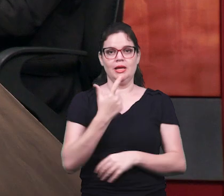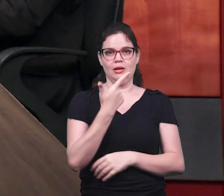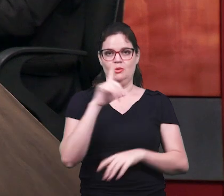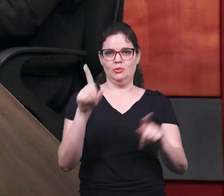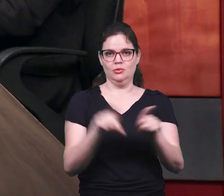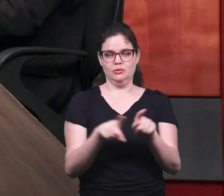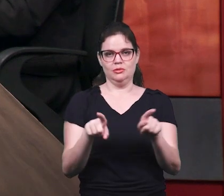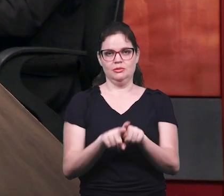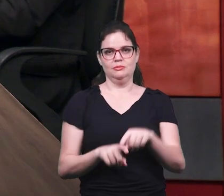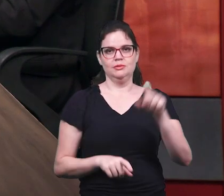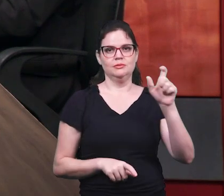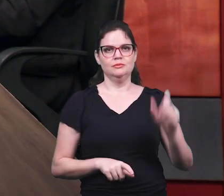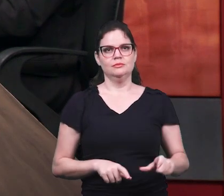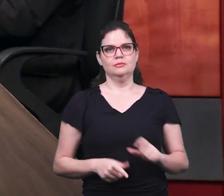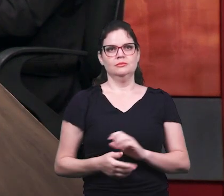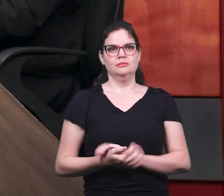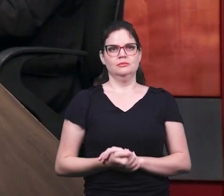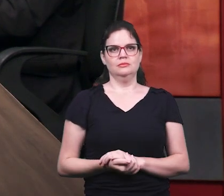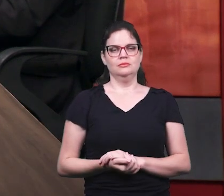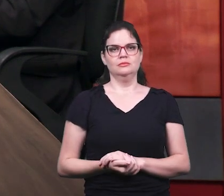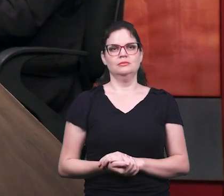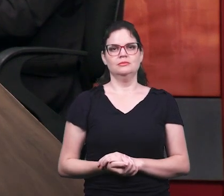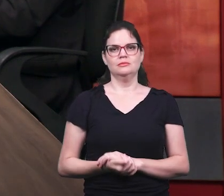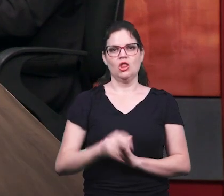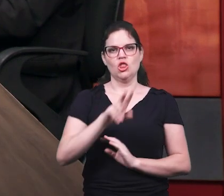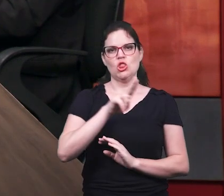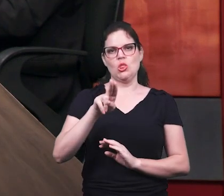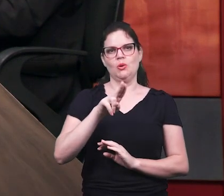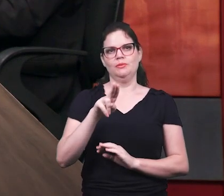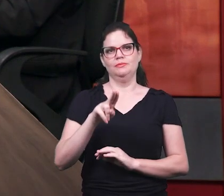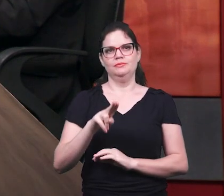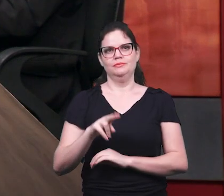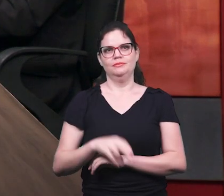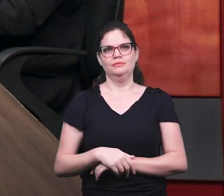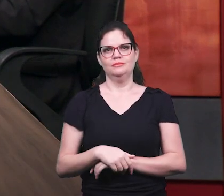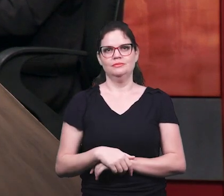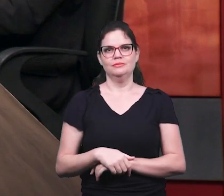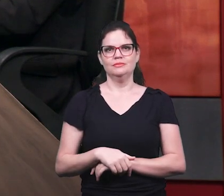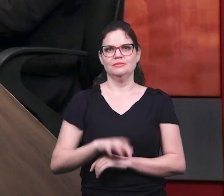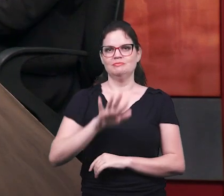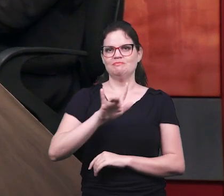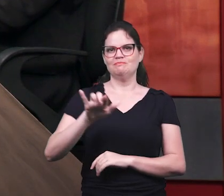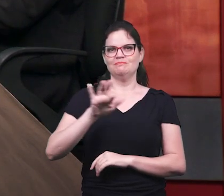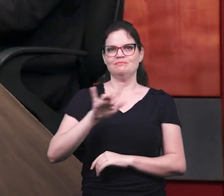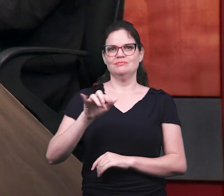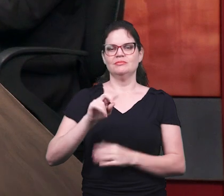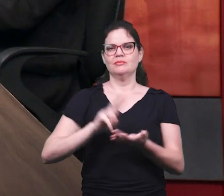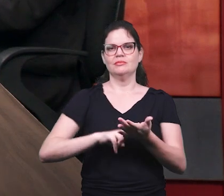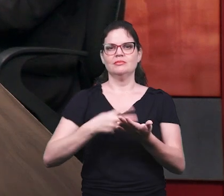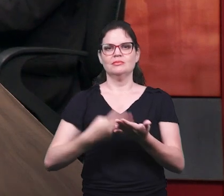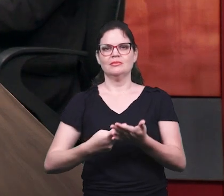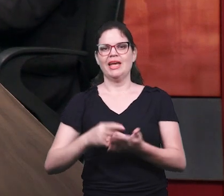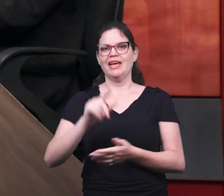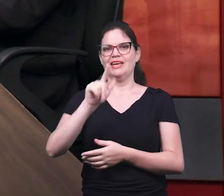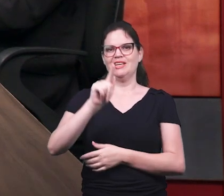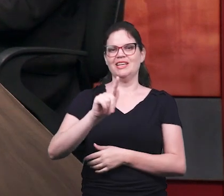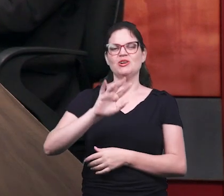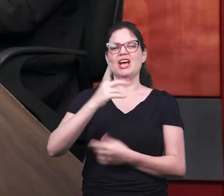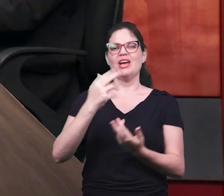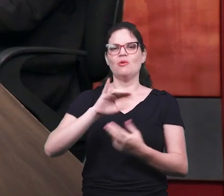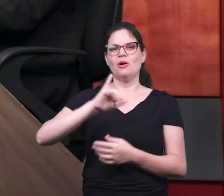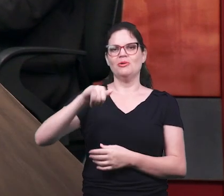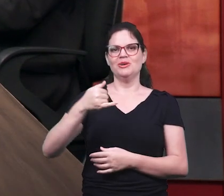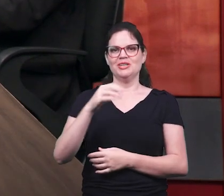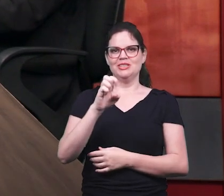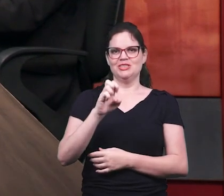pré-reformador também, o Girolamo Savonarola. Girolamo Savonarola. Traduzindo para português é o Jerônimo,